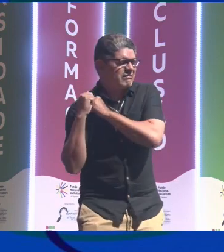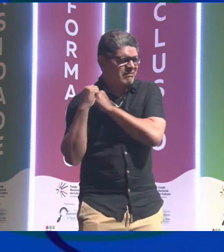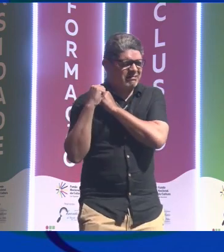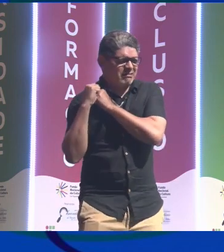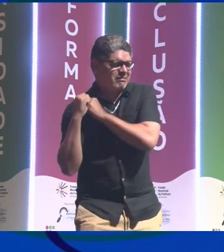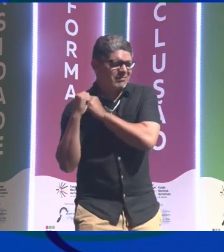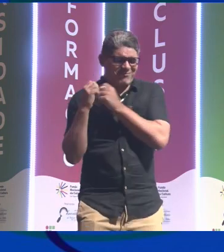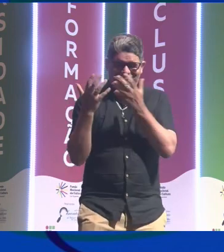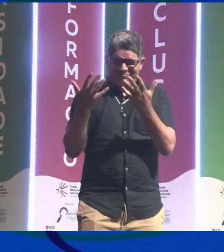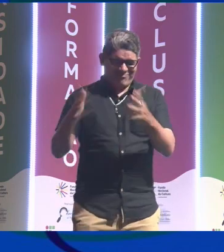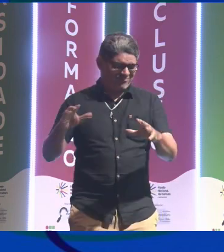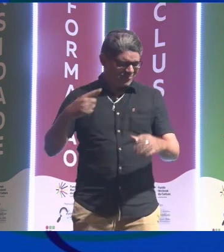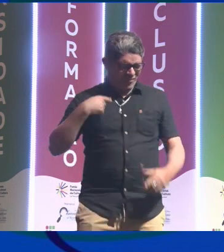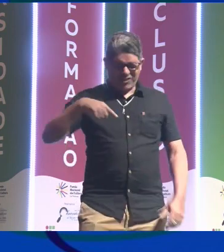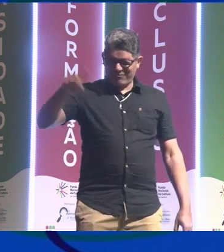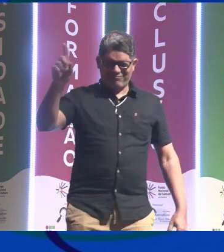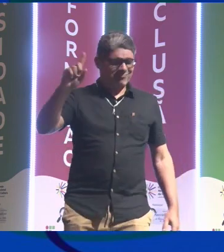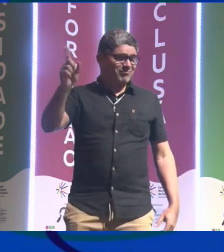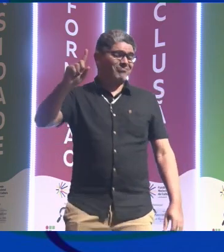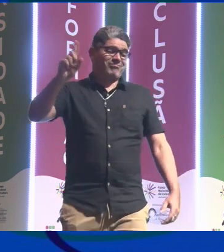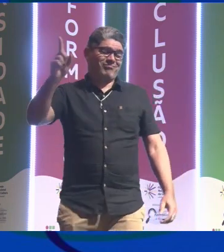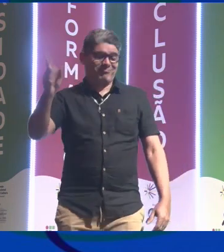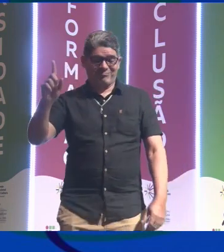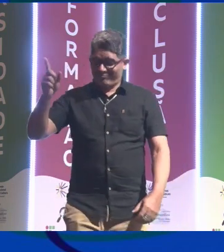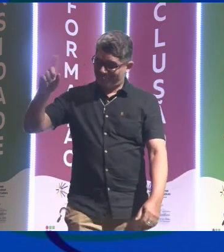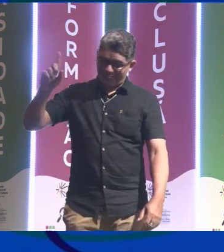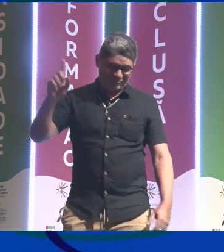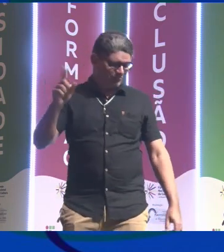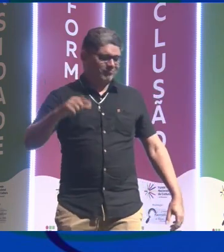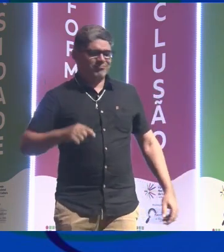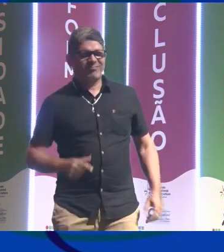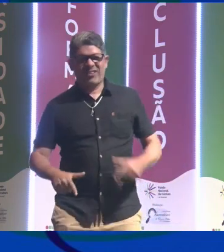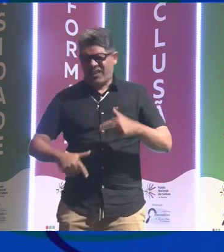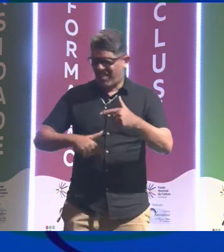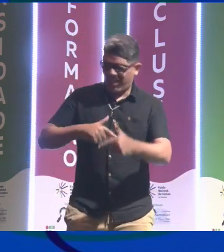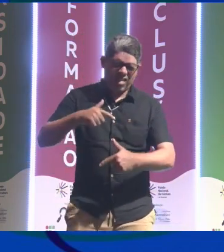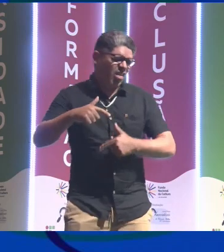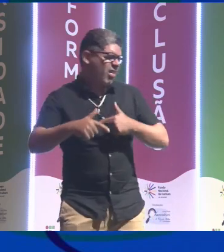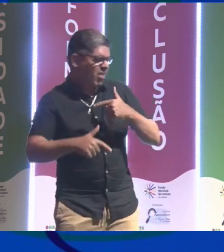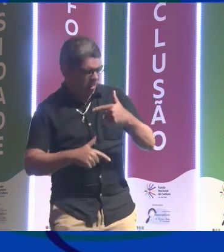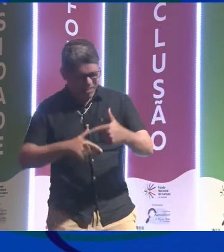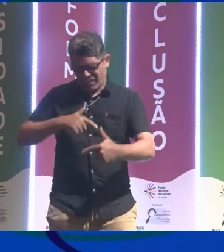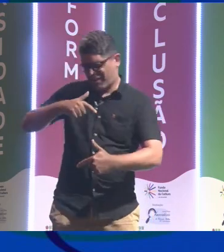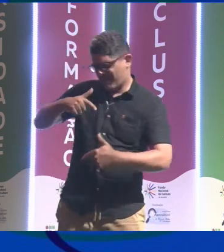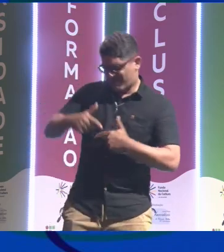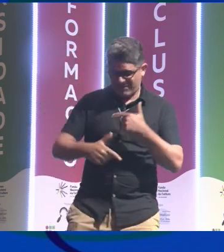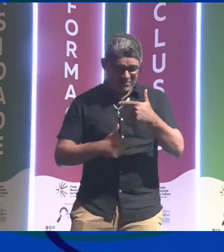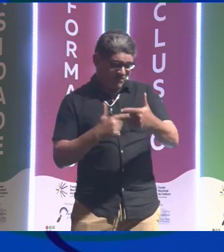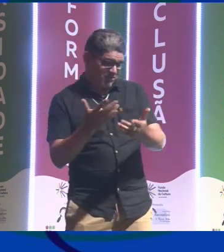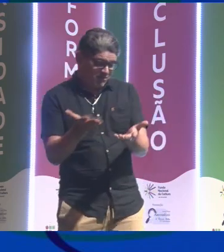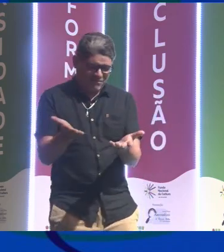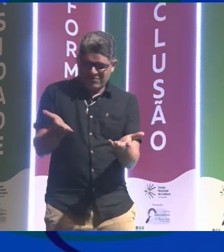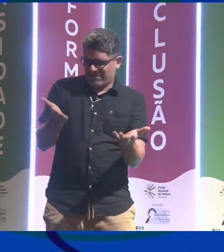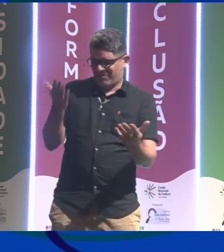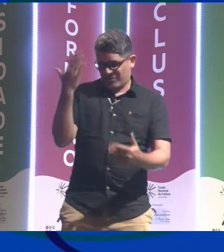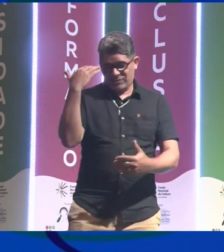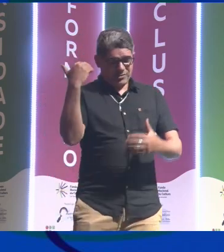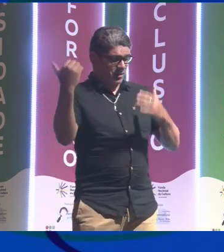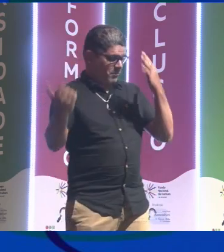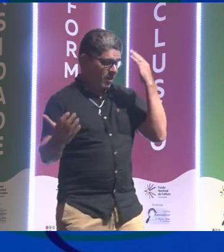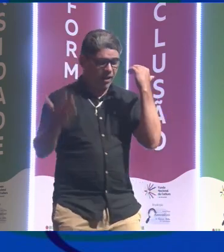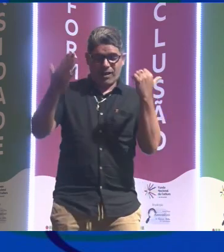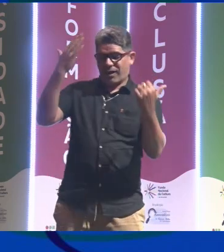não adianta, eu não vou lá. Que trabalho é esse que mandaram